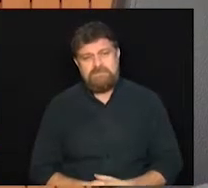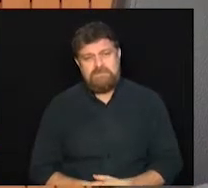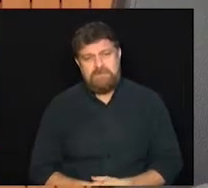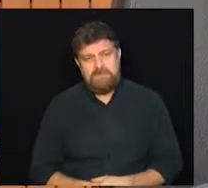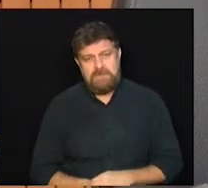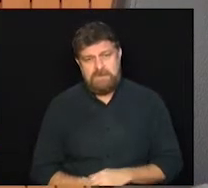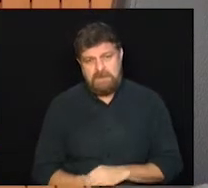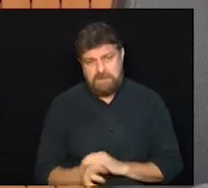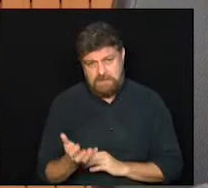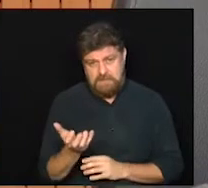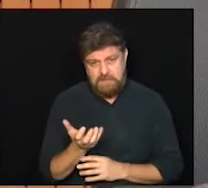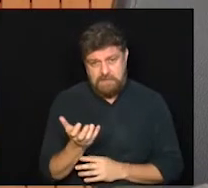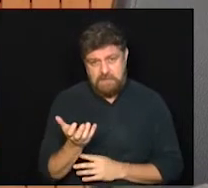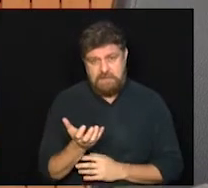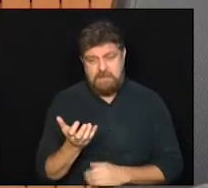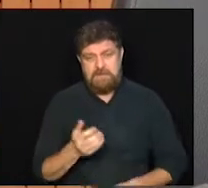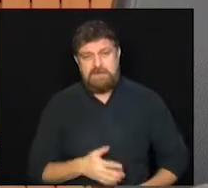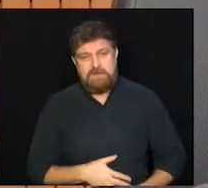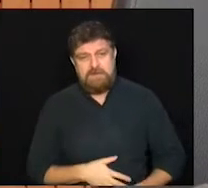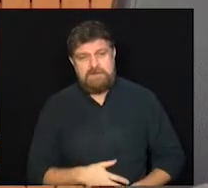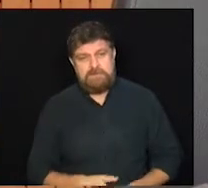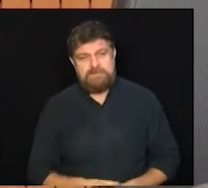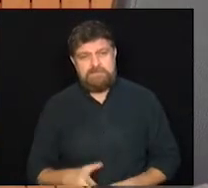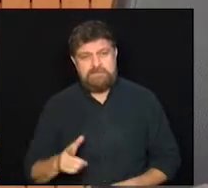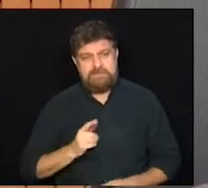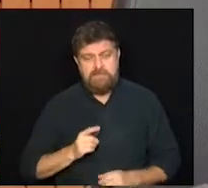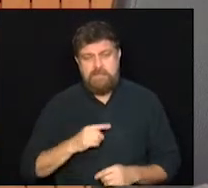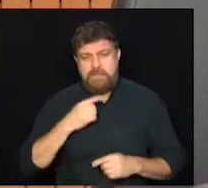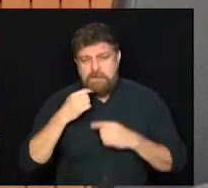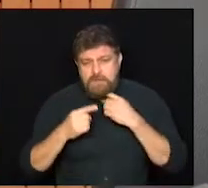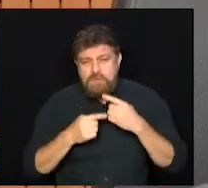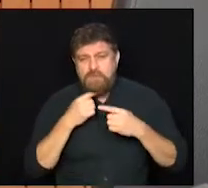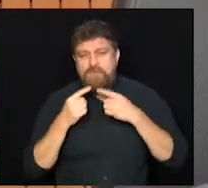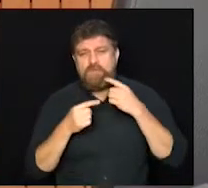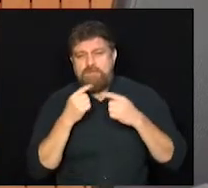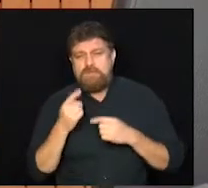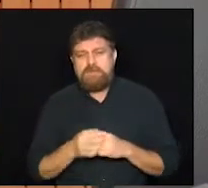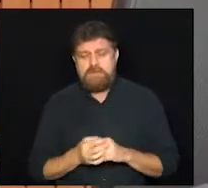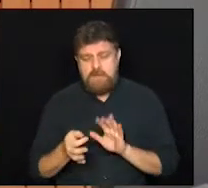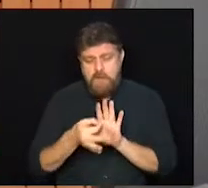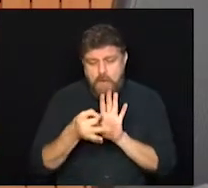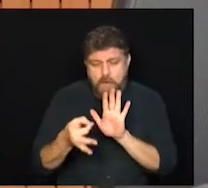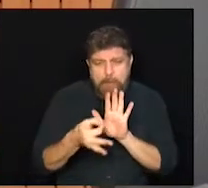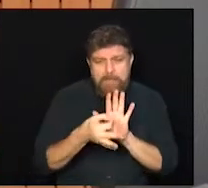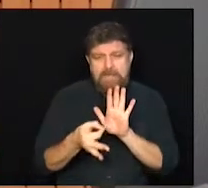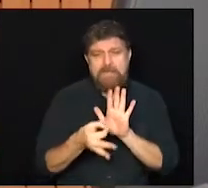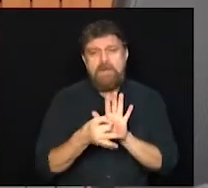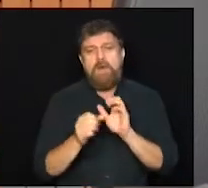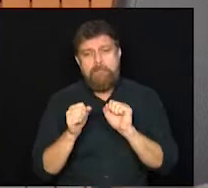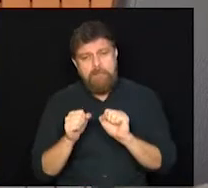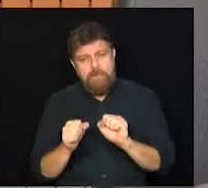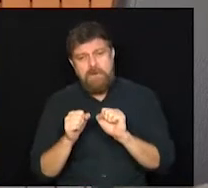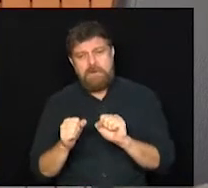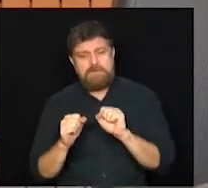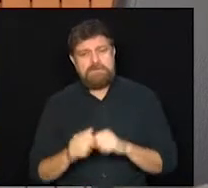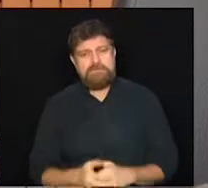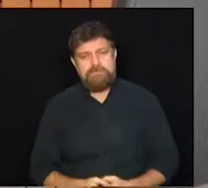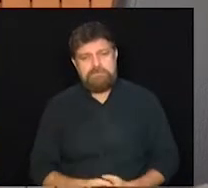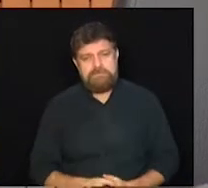quem quiser encaminhar questionamento, fazer comentário, alguma observação, pode fazê-lo